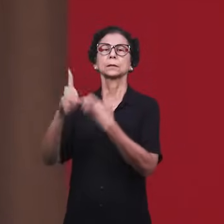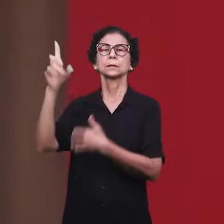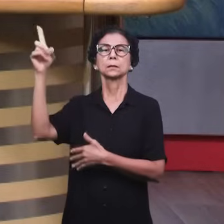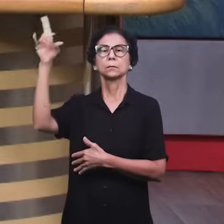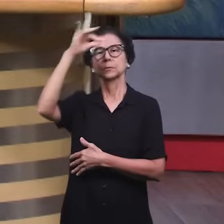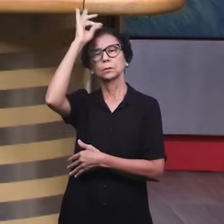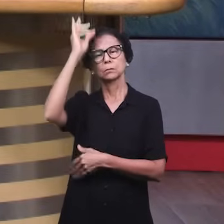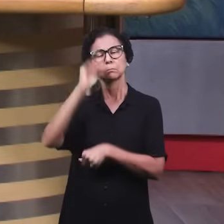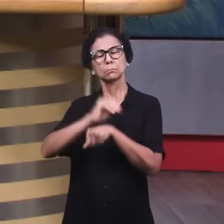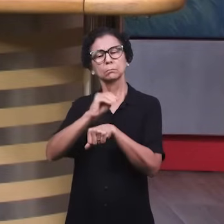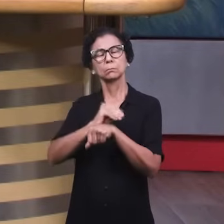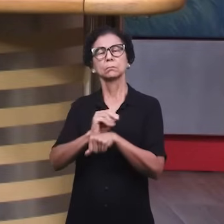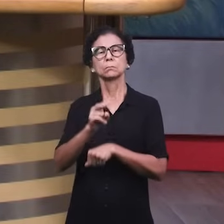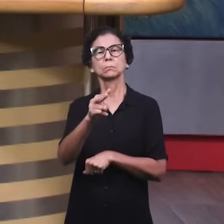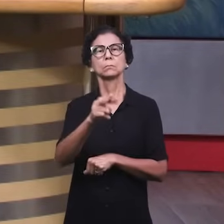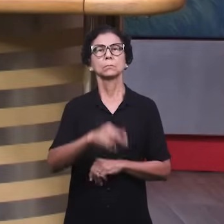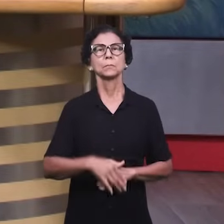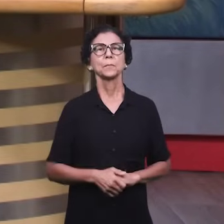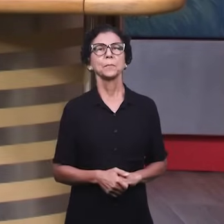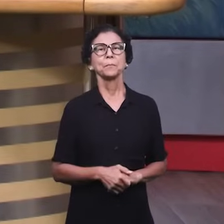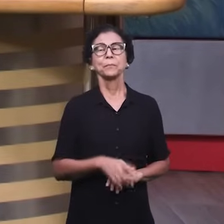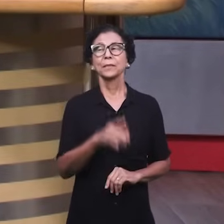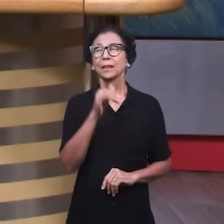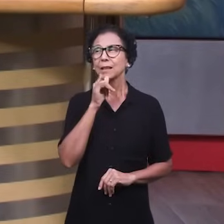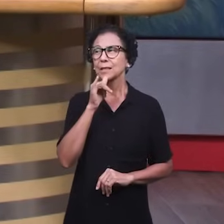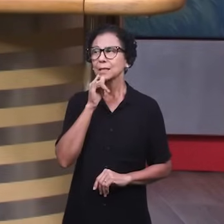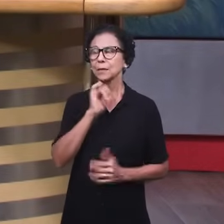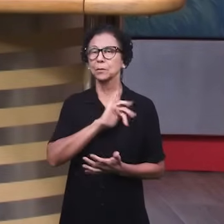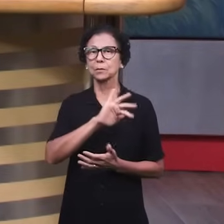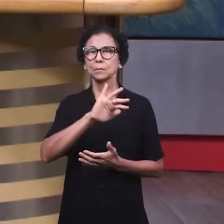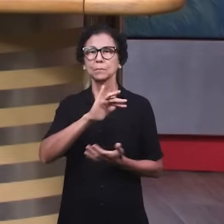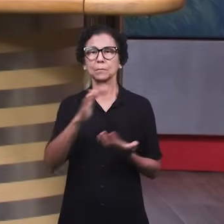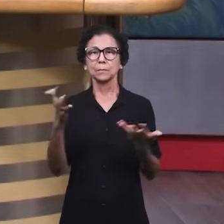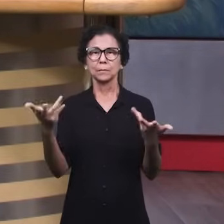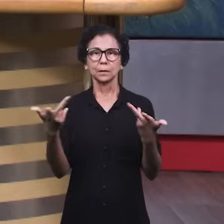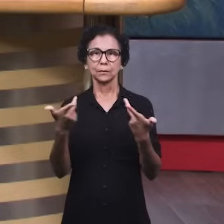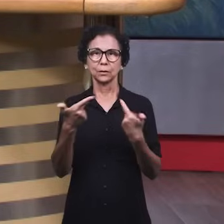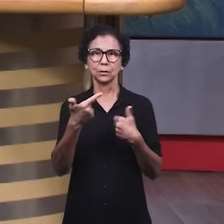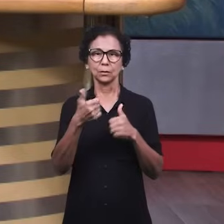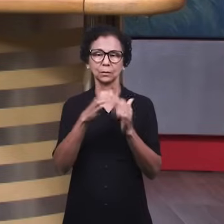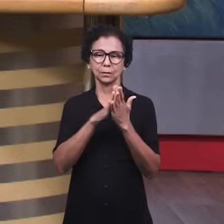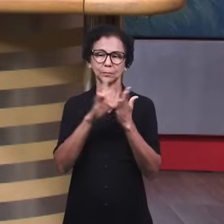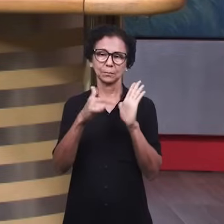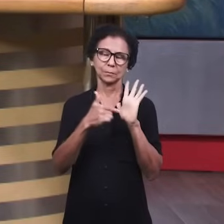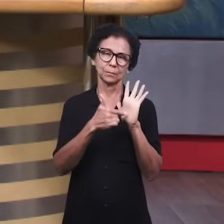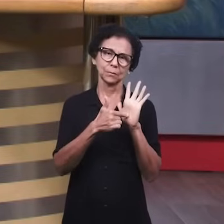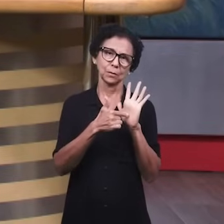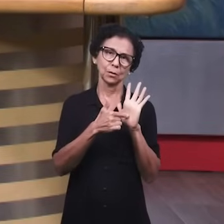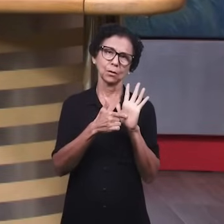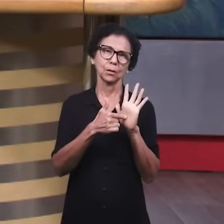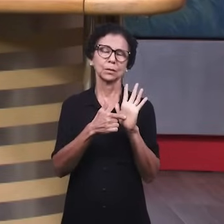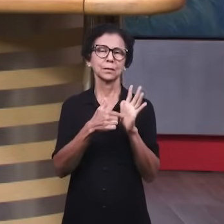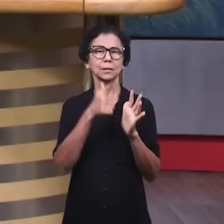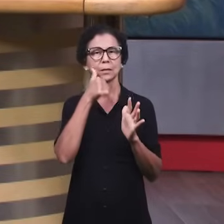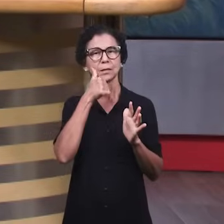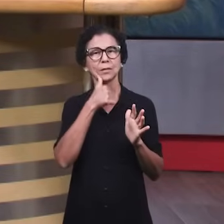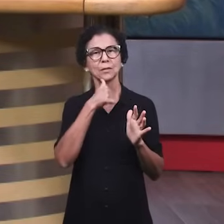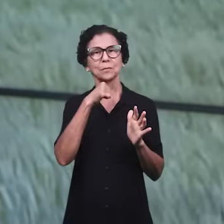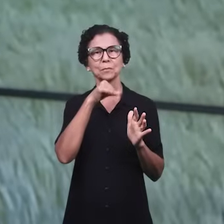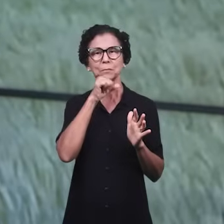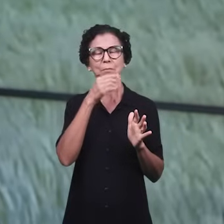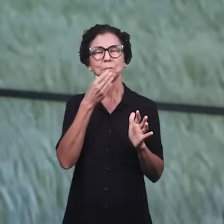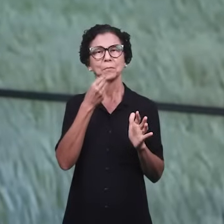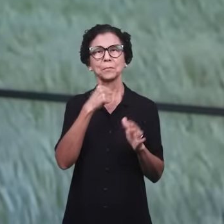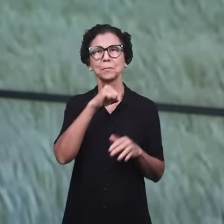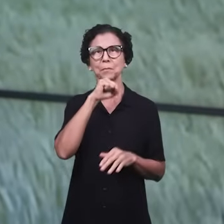continuar cuidando e e nós vamos ter como exemplo maravilhosos na palavra exemplos maravilhosos na palavra de mães e servos